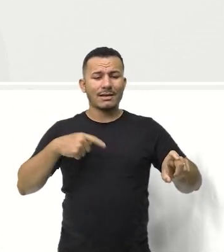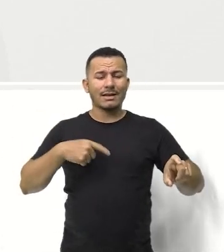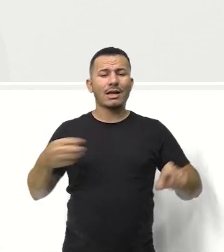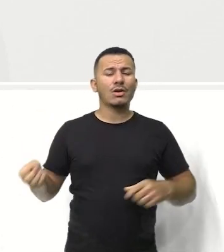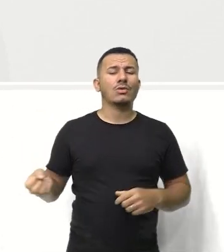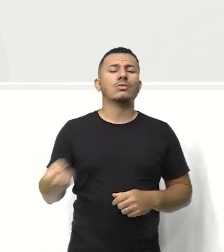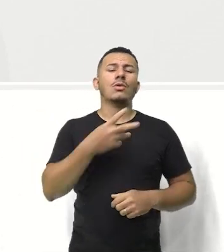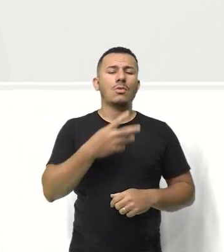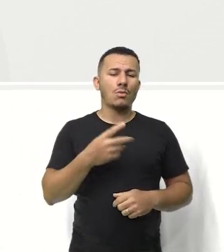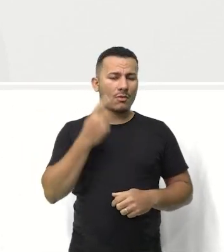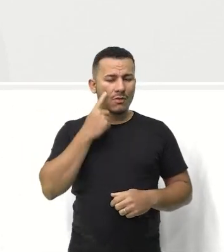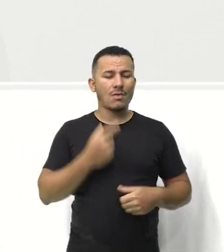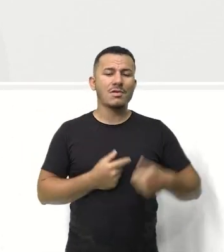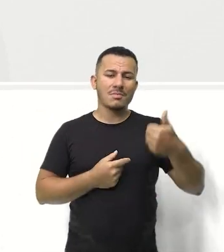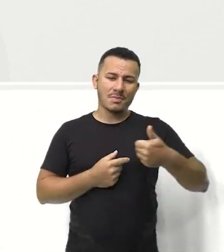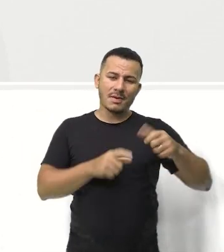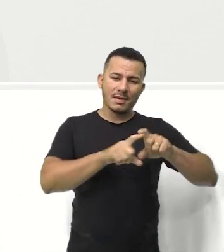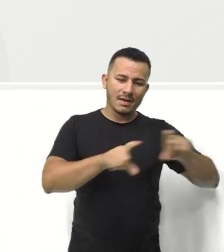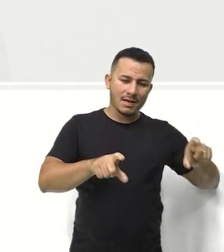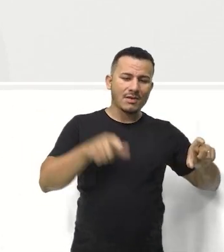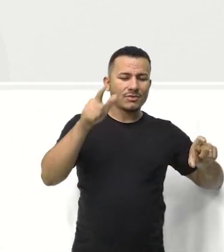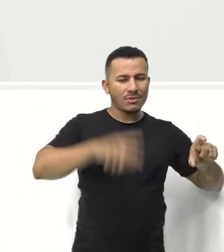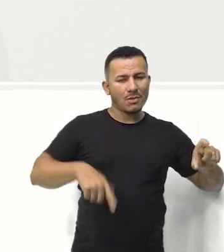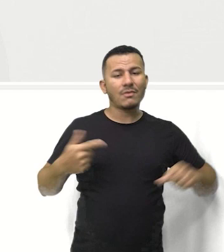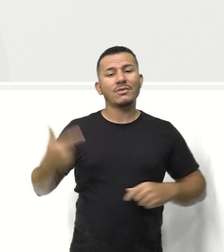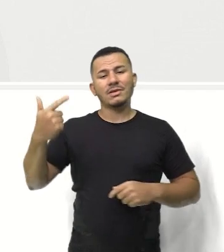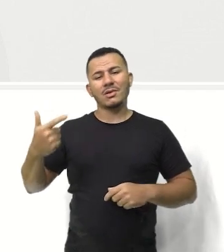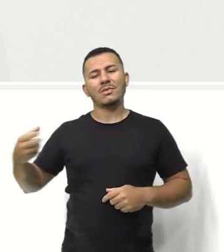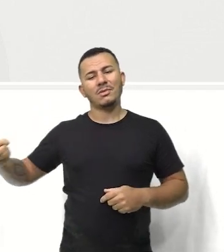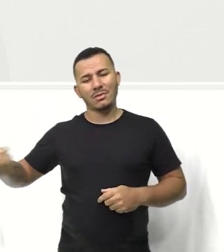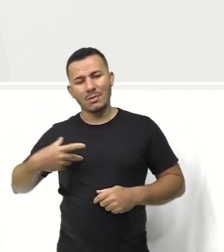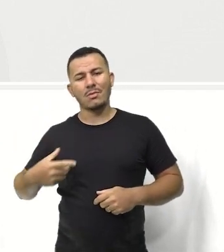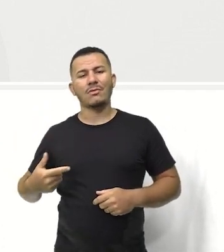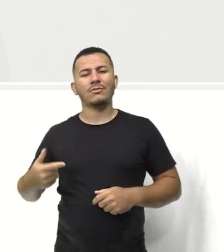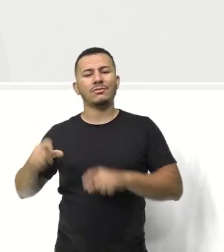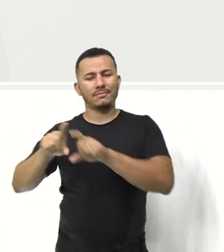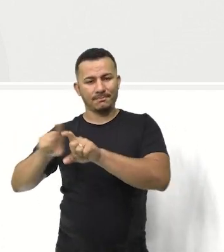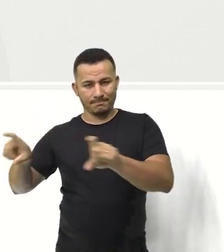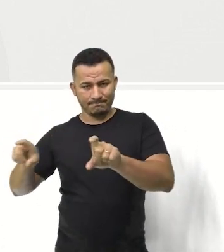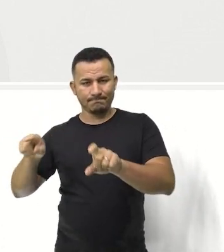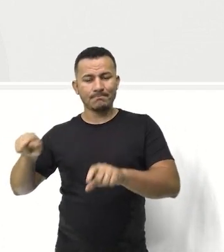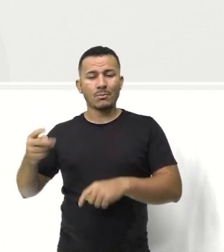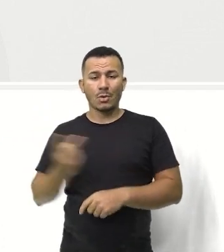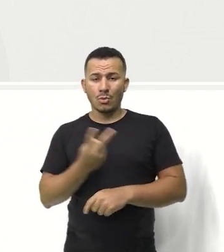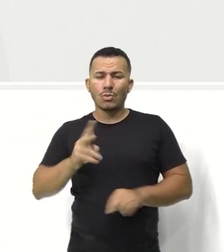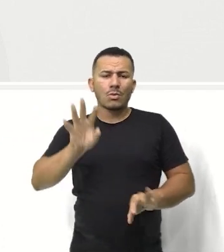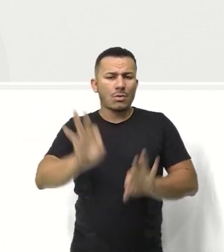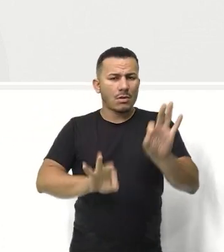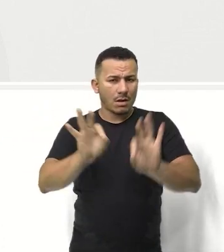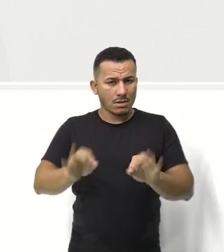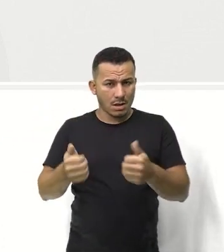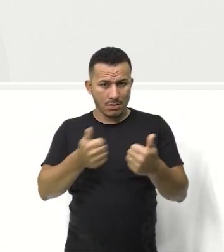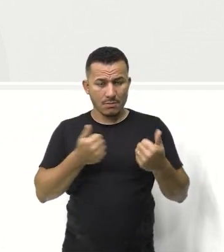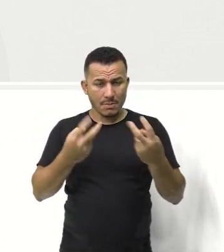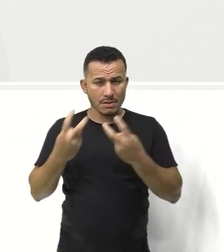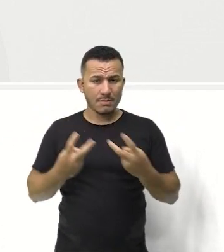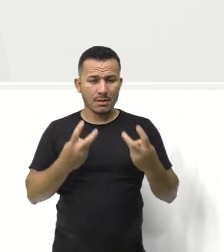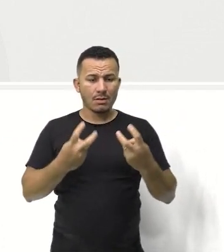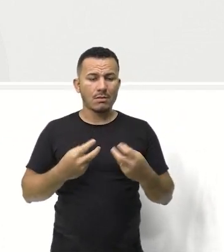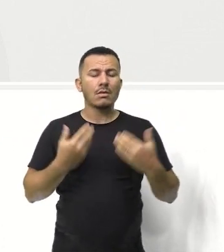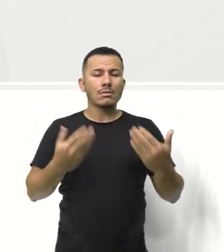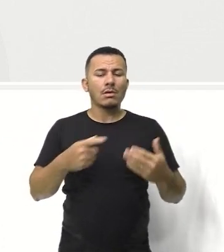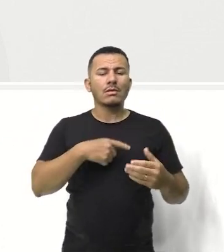chegamos nessa arrumação. Agora nós temos, olha, um novo primeiro membro e um novo segundo